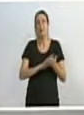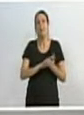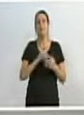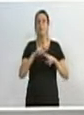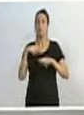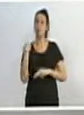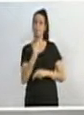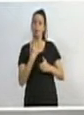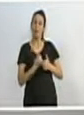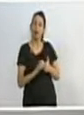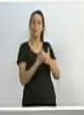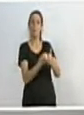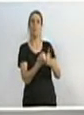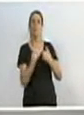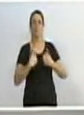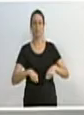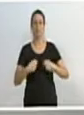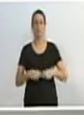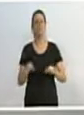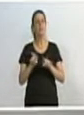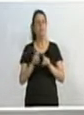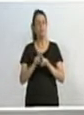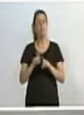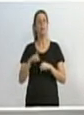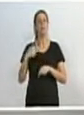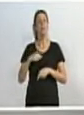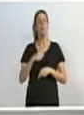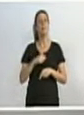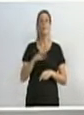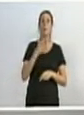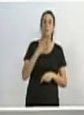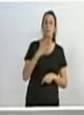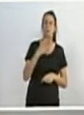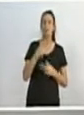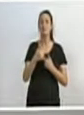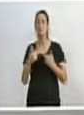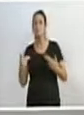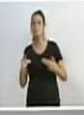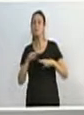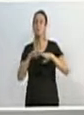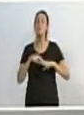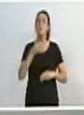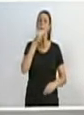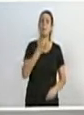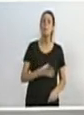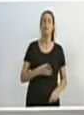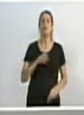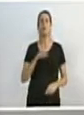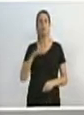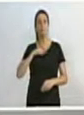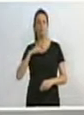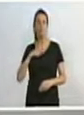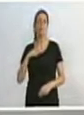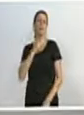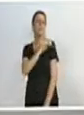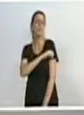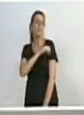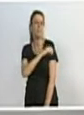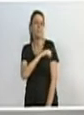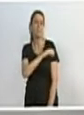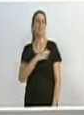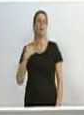ele vai precisar de muito conhecimento. Né? Então, essas oficinas, esses cursos de capacitação, isso que vai